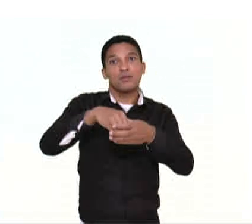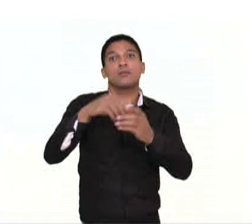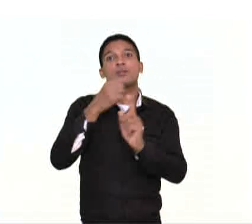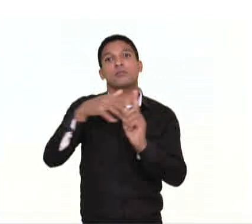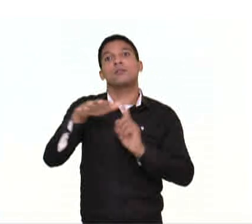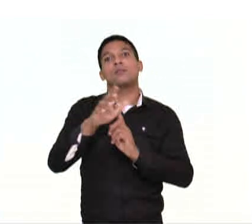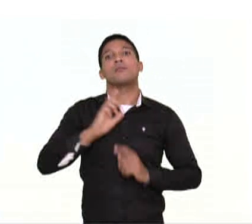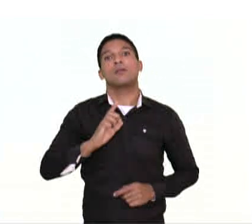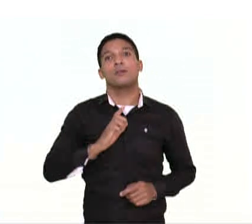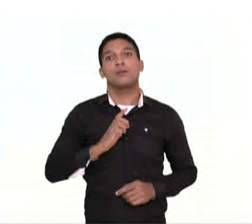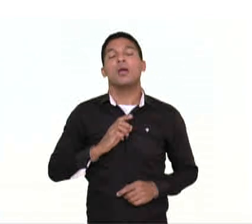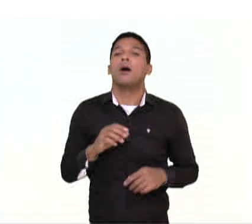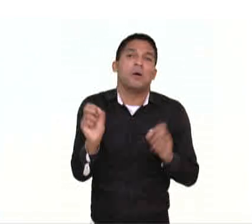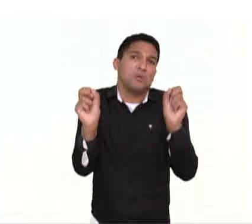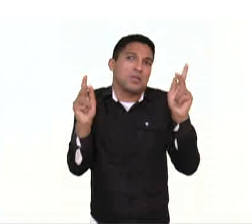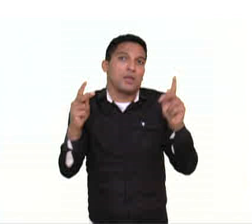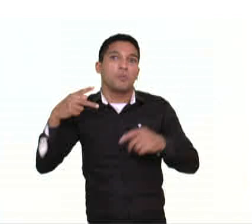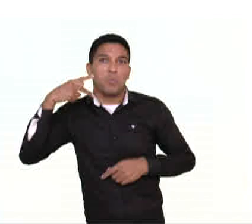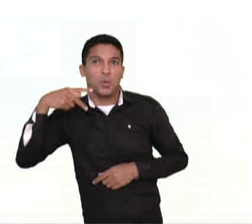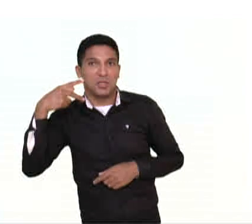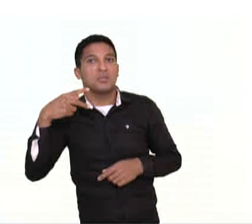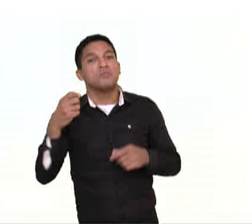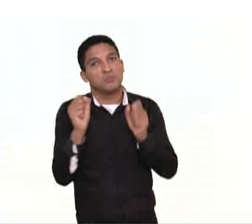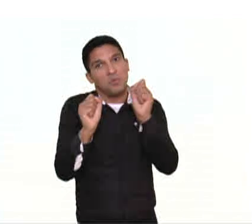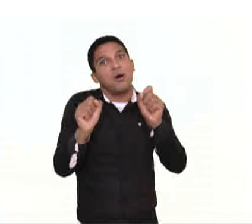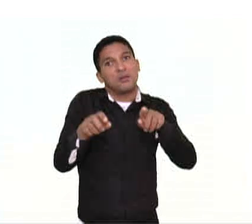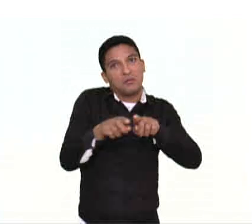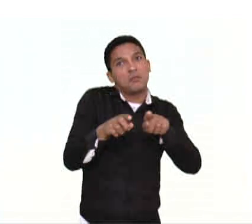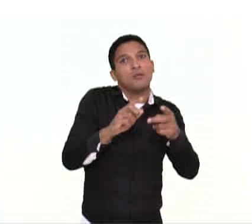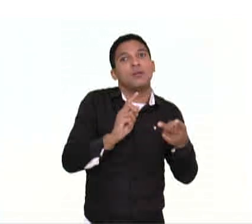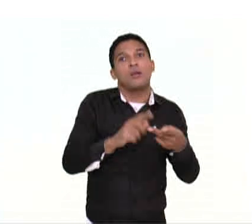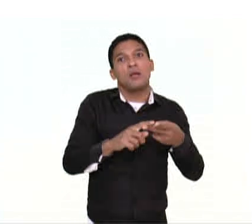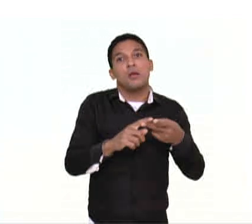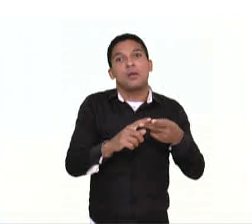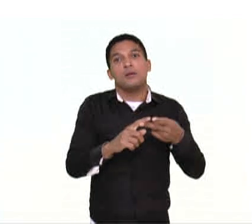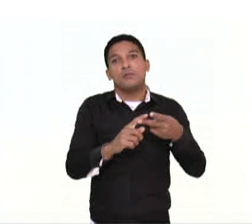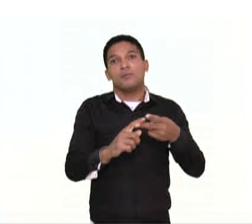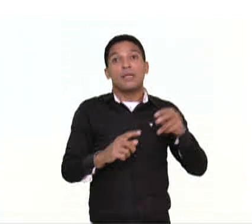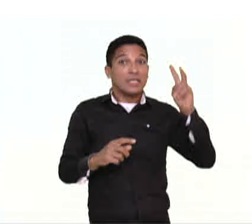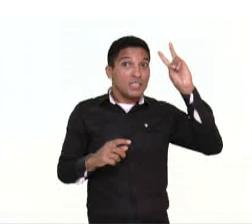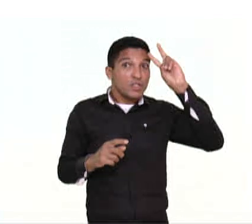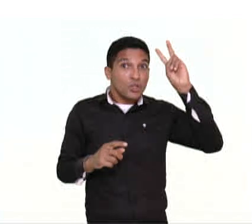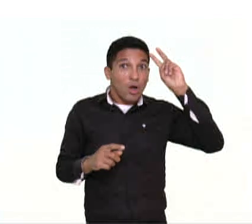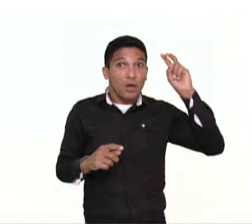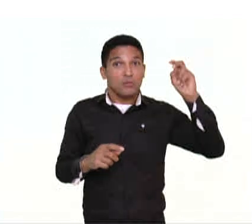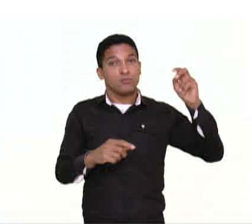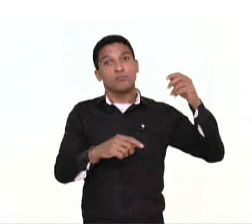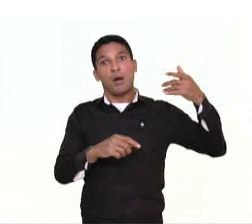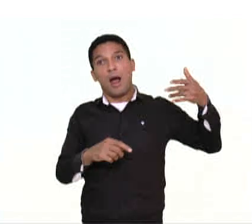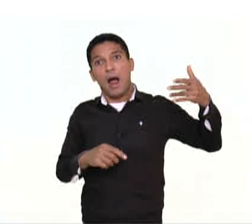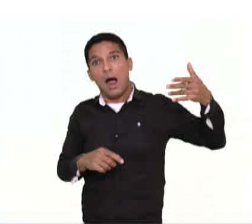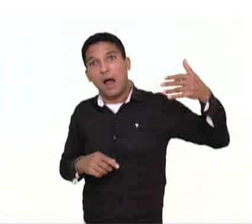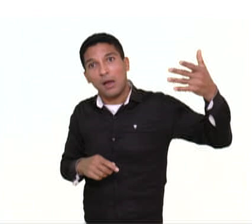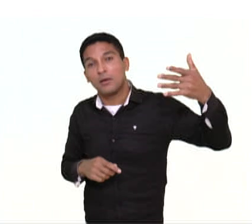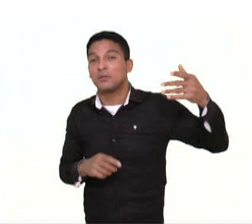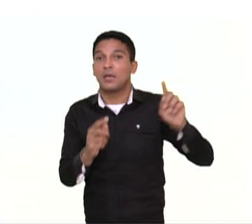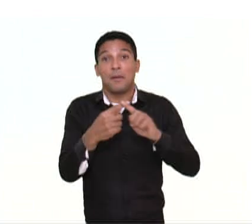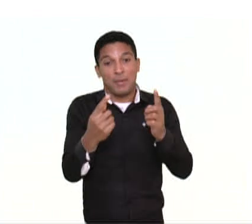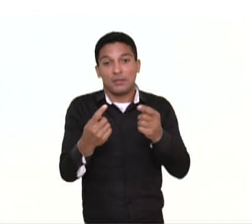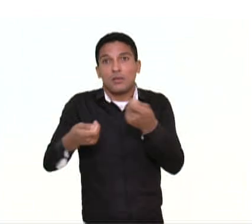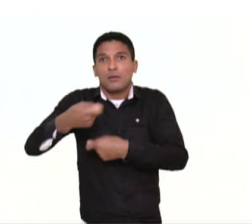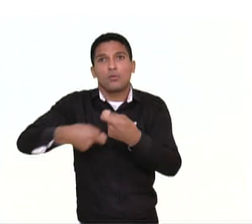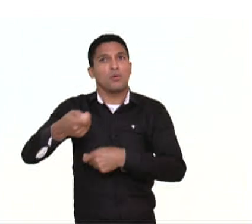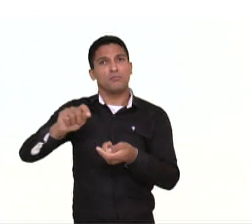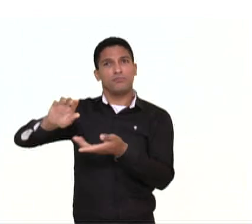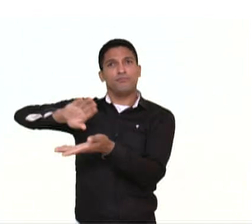a política pode se envolver, a questão histórica também é importante, o econômico aqui talvez não, beleza? Então é social, letra B. Olha